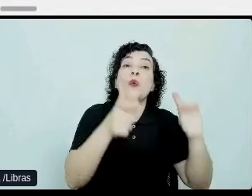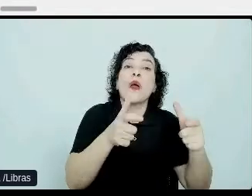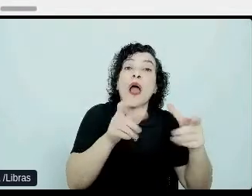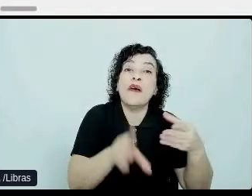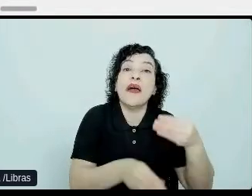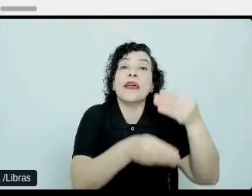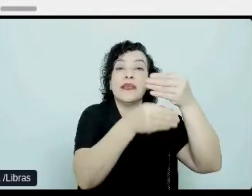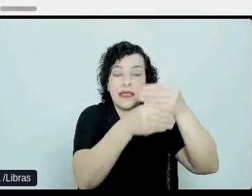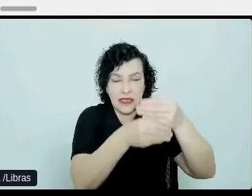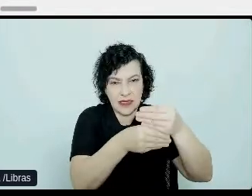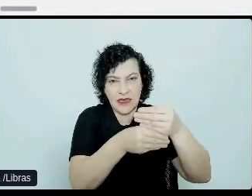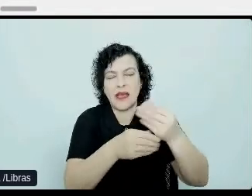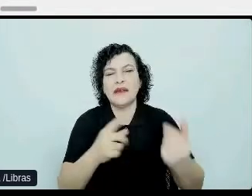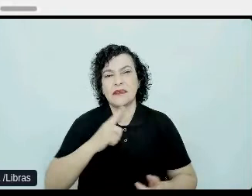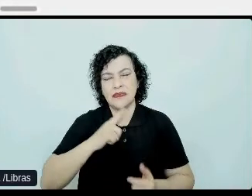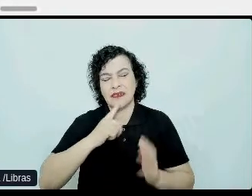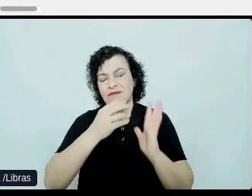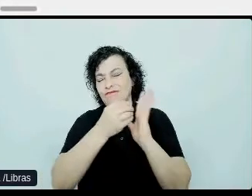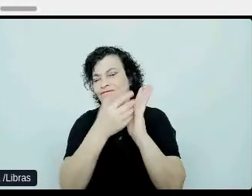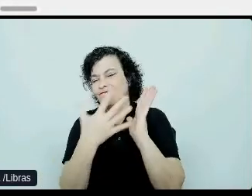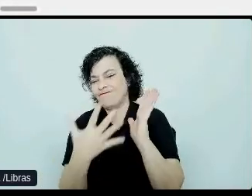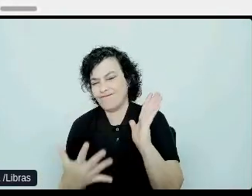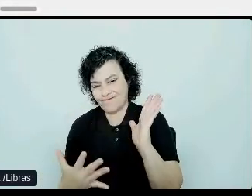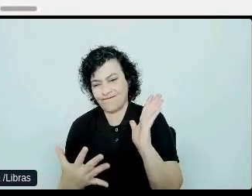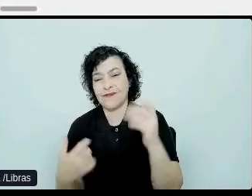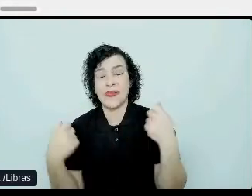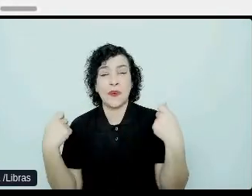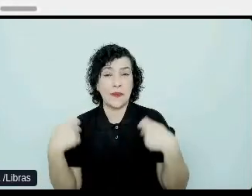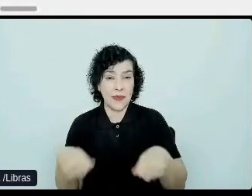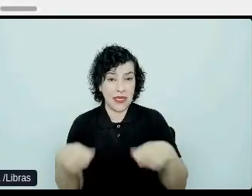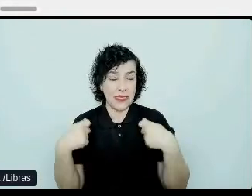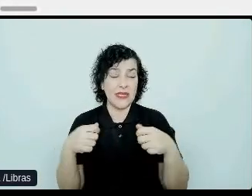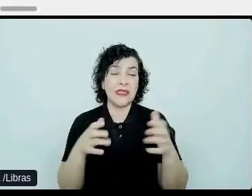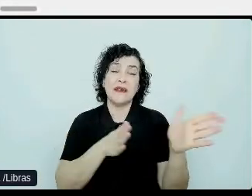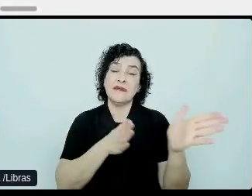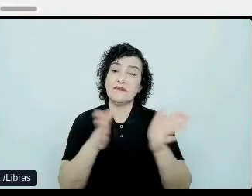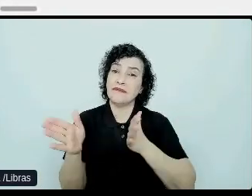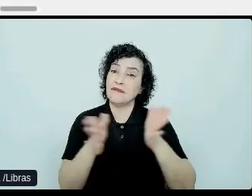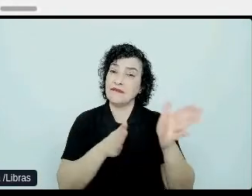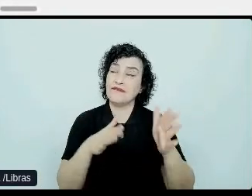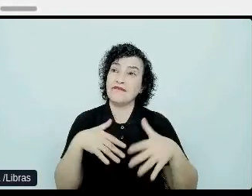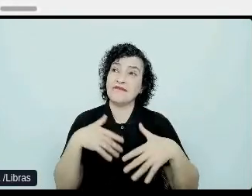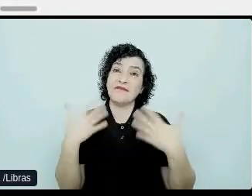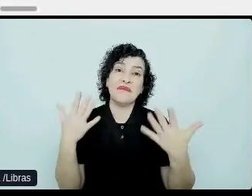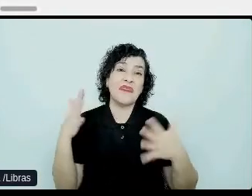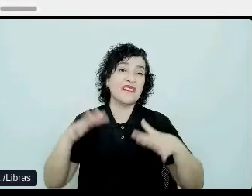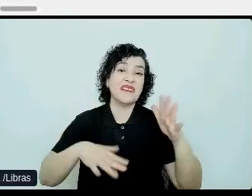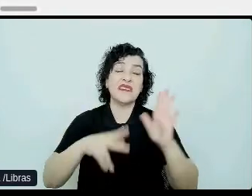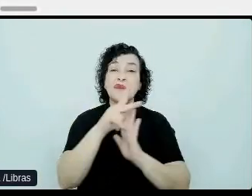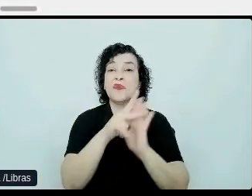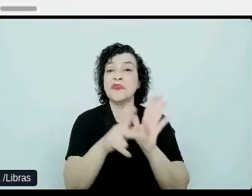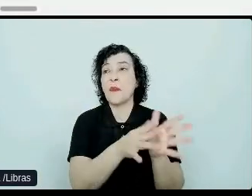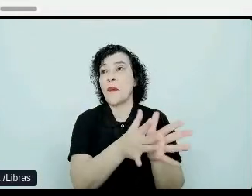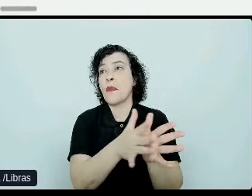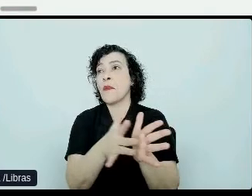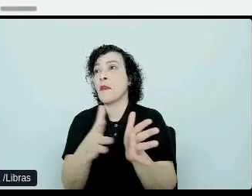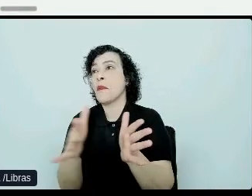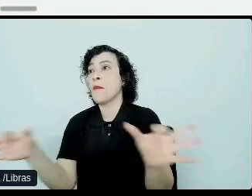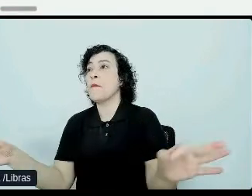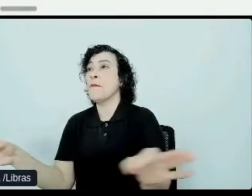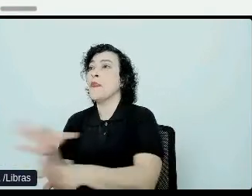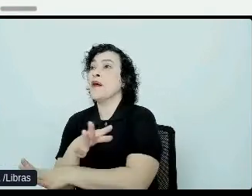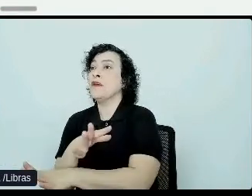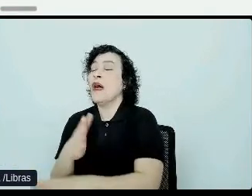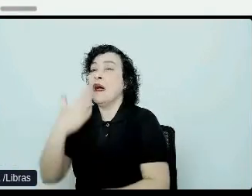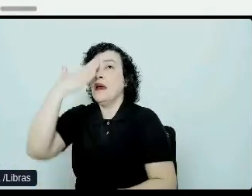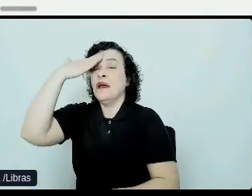de conteúdo, né, que envolvem acessibilidade, que muitas das vezes passa batido nos projetos, né? E